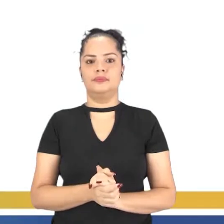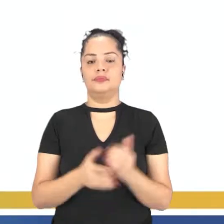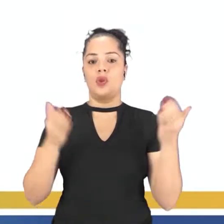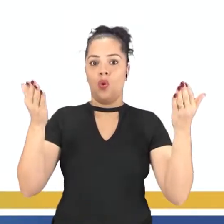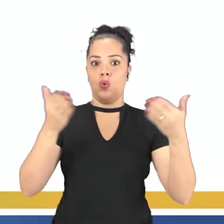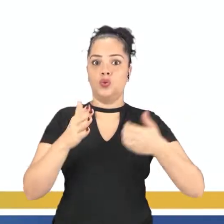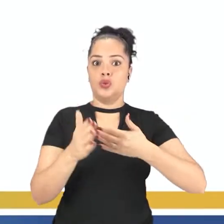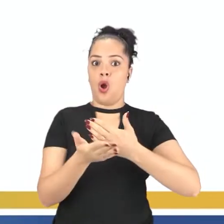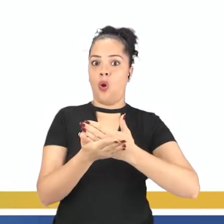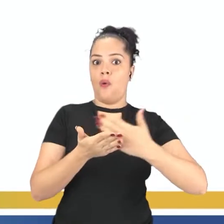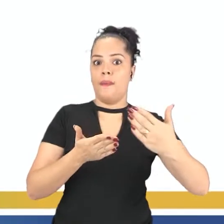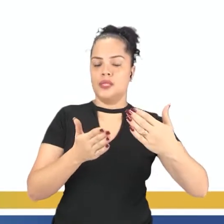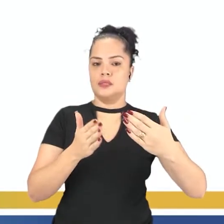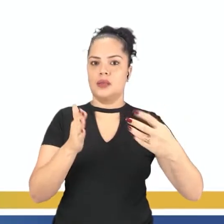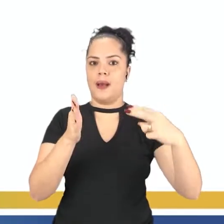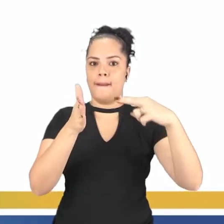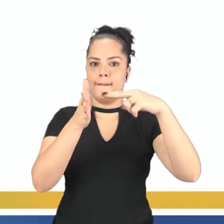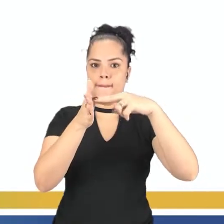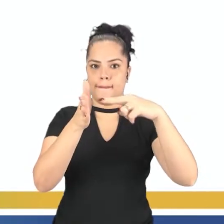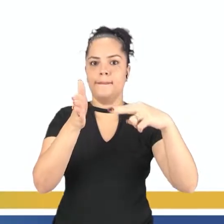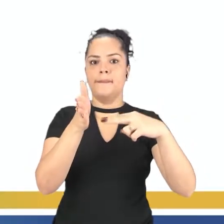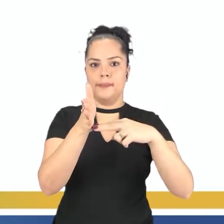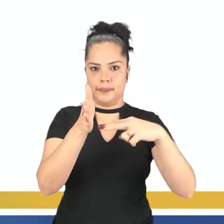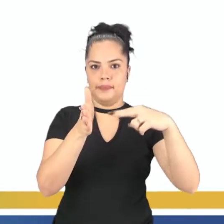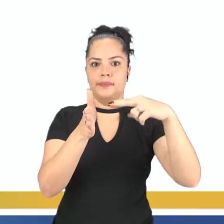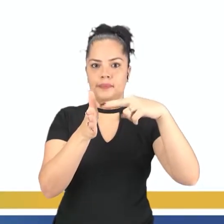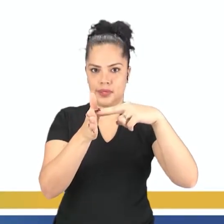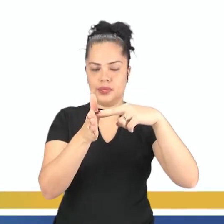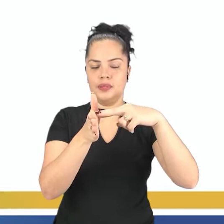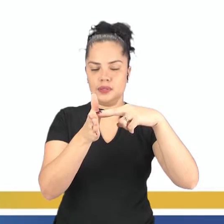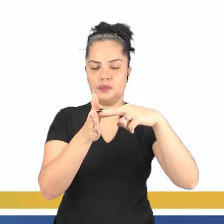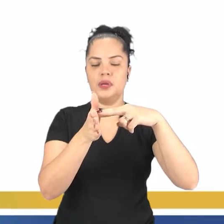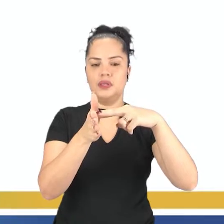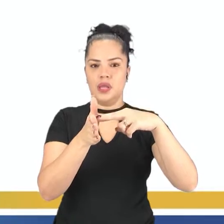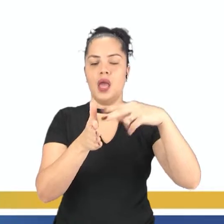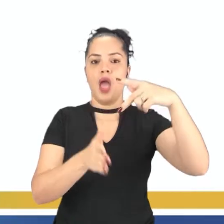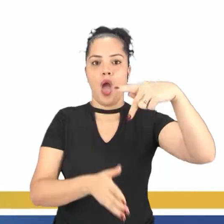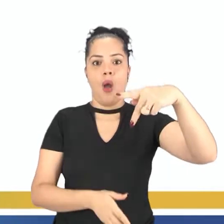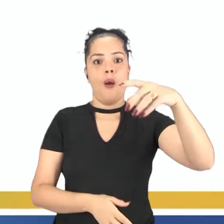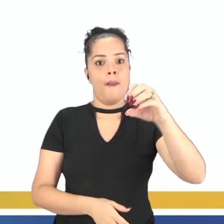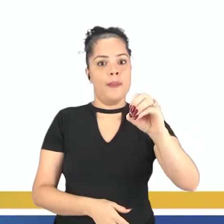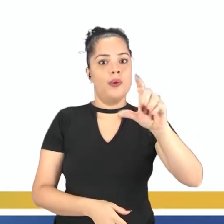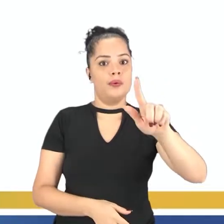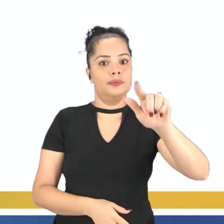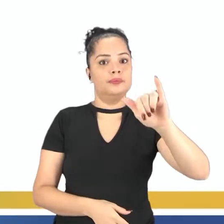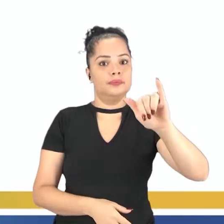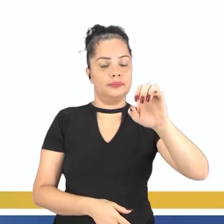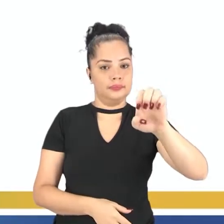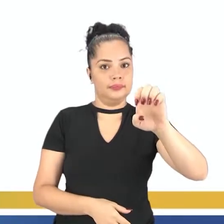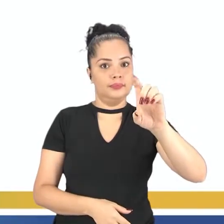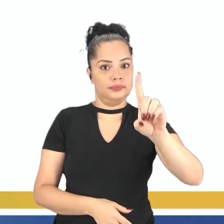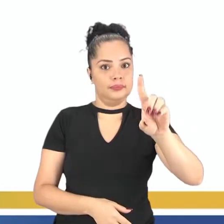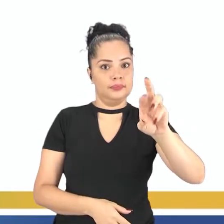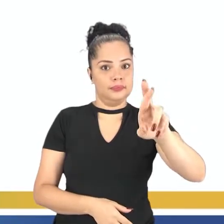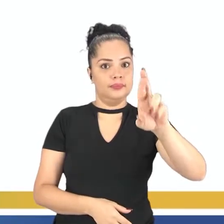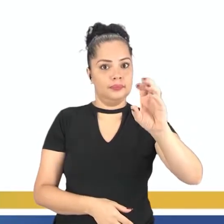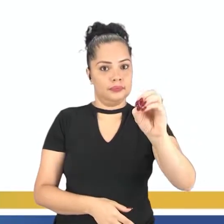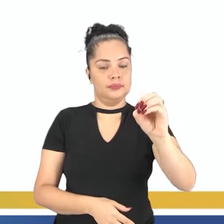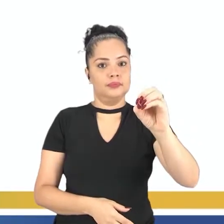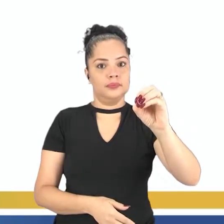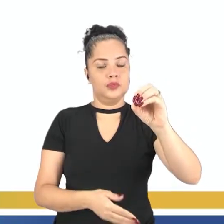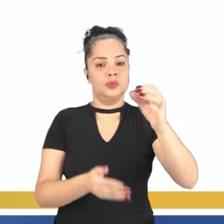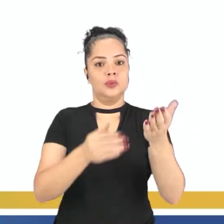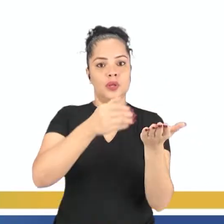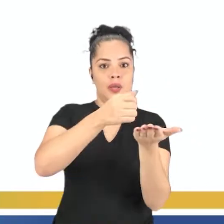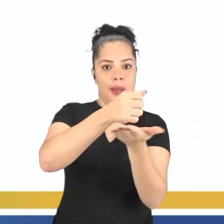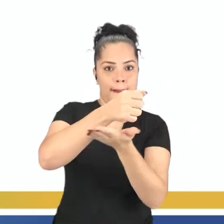Então, primeiro vamos ver os prismas. Prisma, gente, é um tipo de poliedro formado por duas bases poligonais, ou seja,